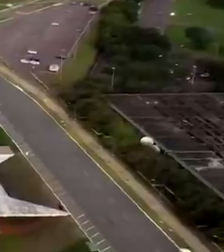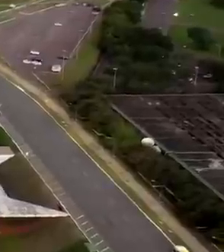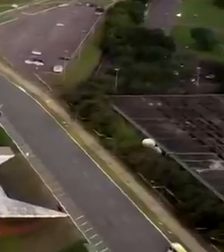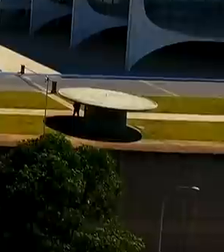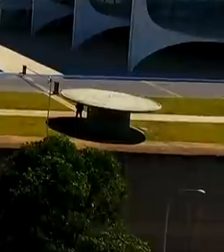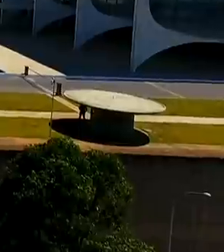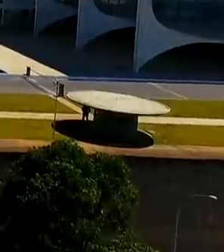Tchau, tchau.